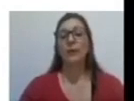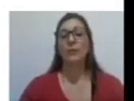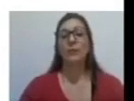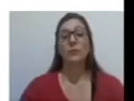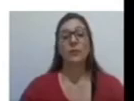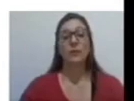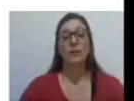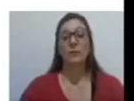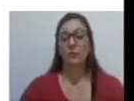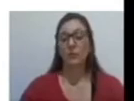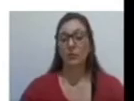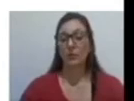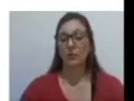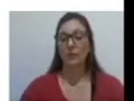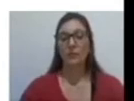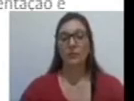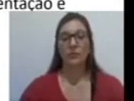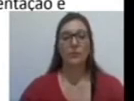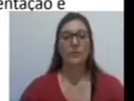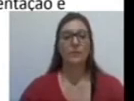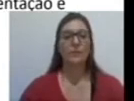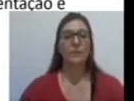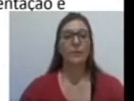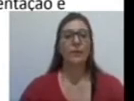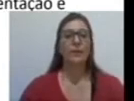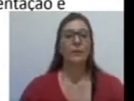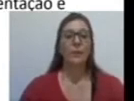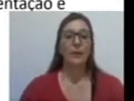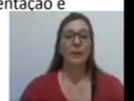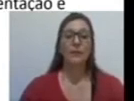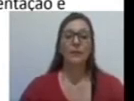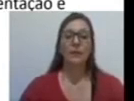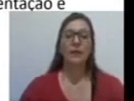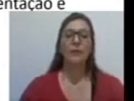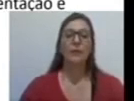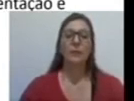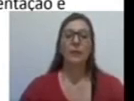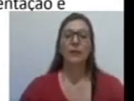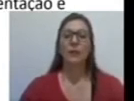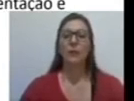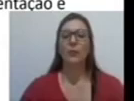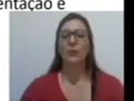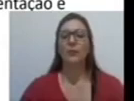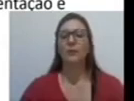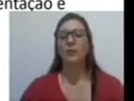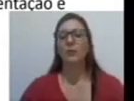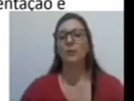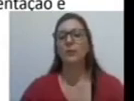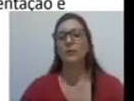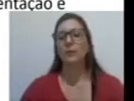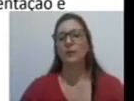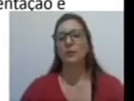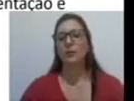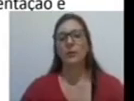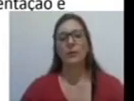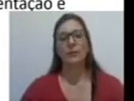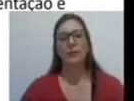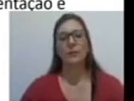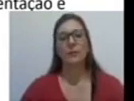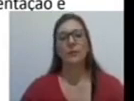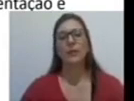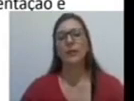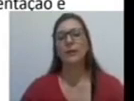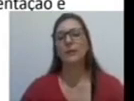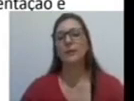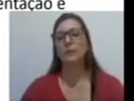médico e seguir as suas orientações. Para identificar o alimento, é importante observar a sua alimentação